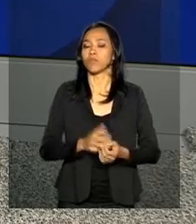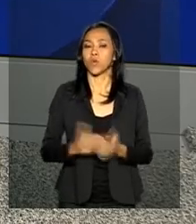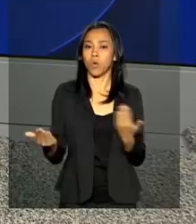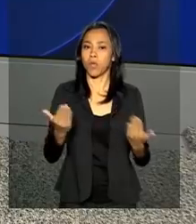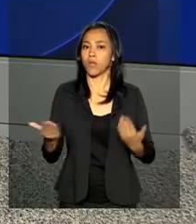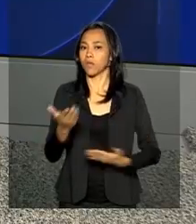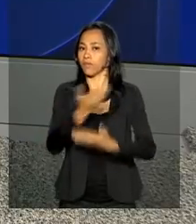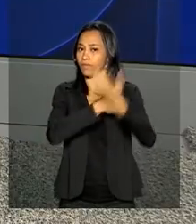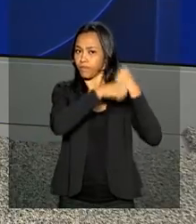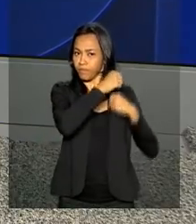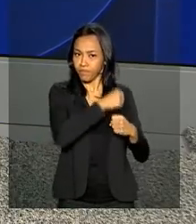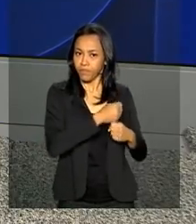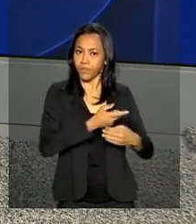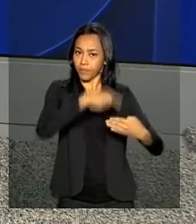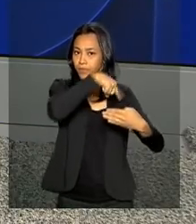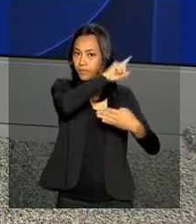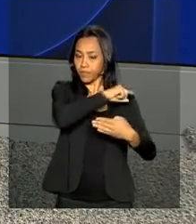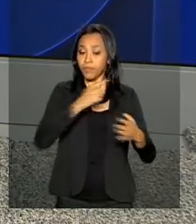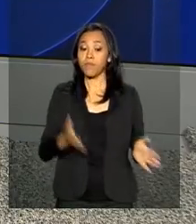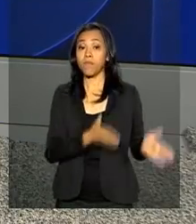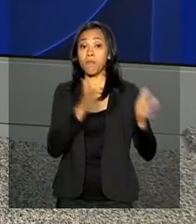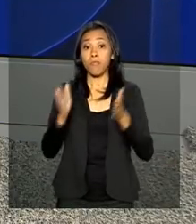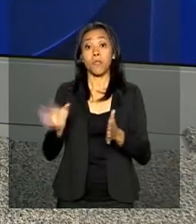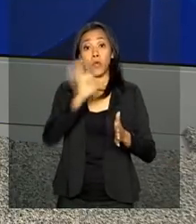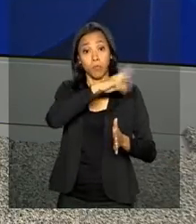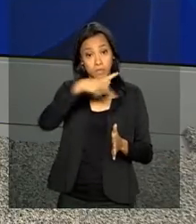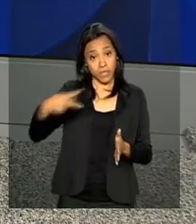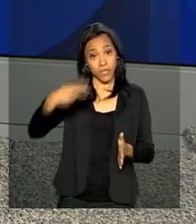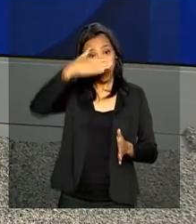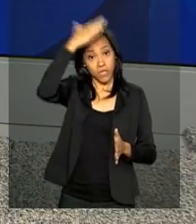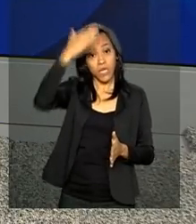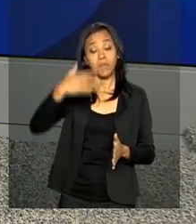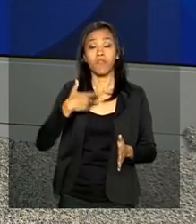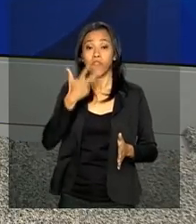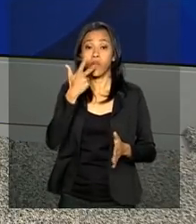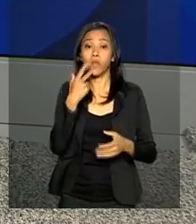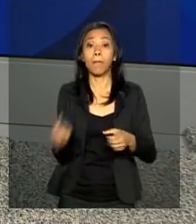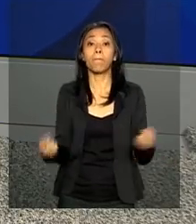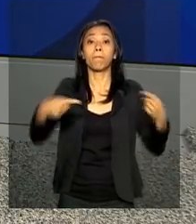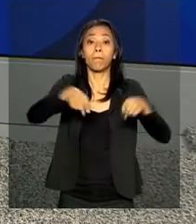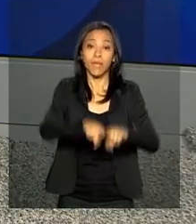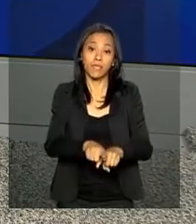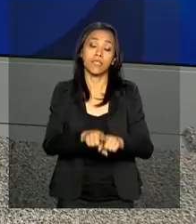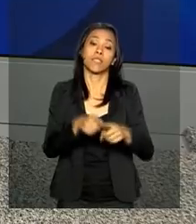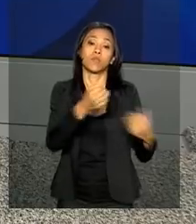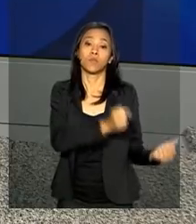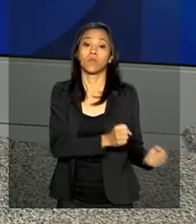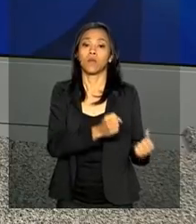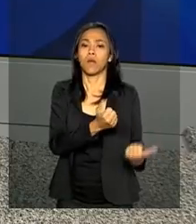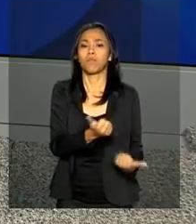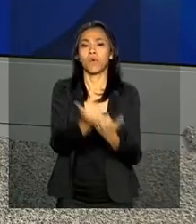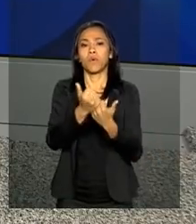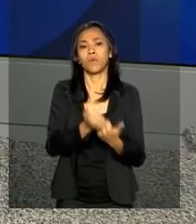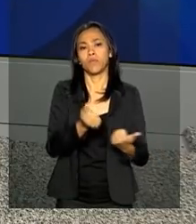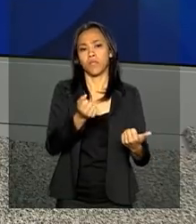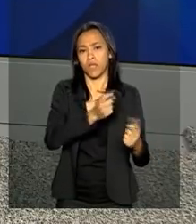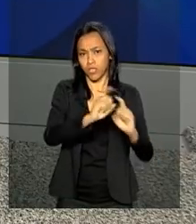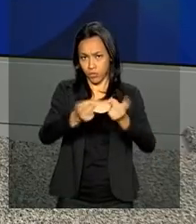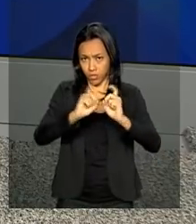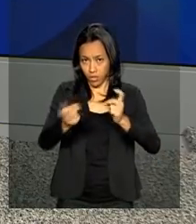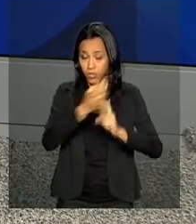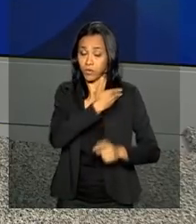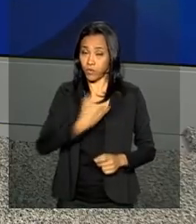o presidente Michel Temer falou sobre a parceria entre os poderes na administração pública para a formação de um país mais